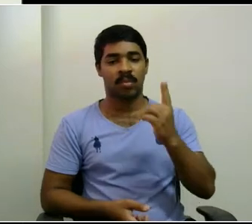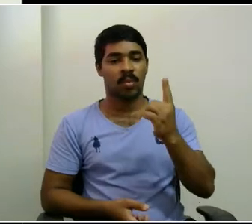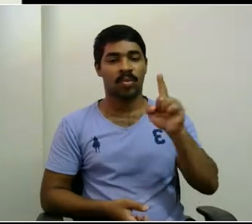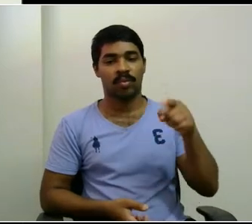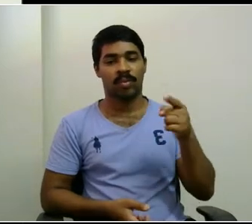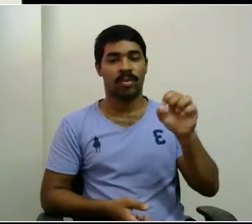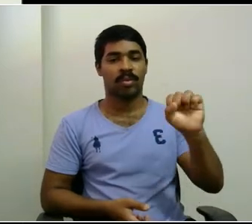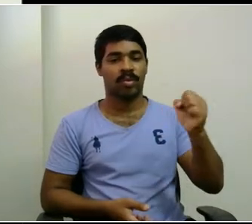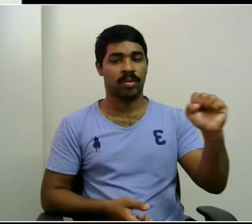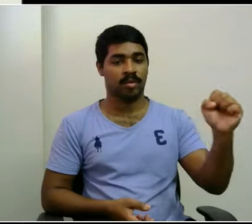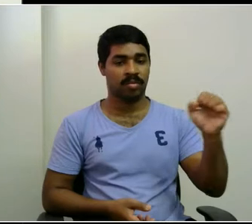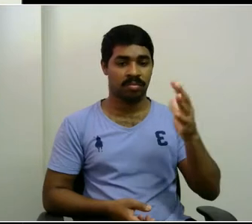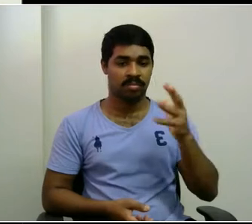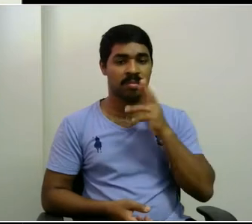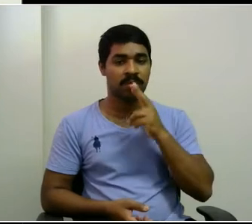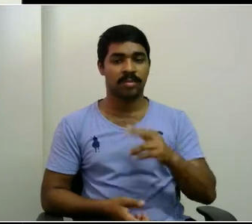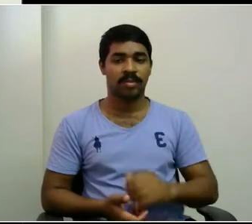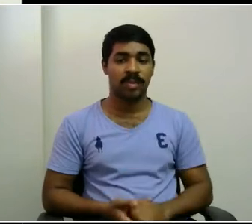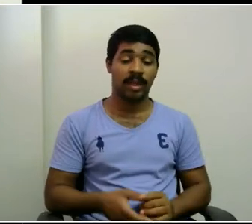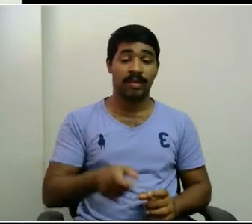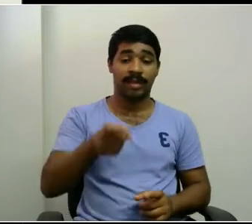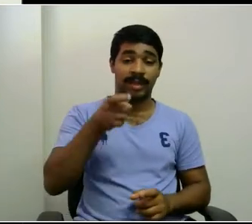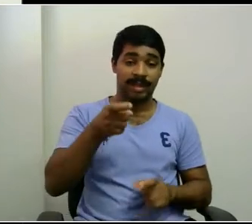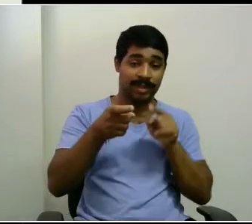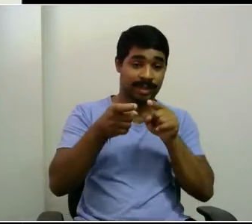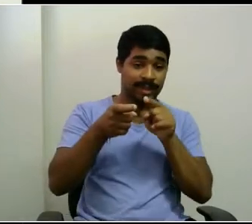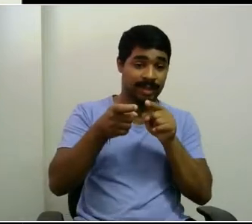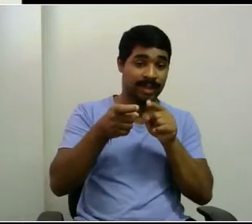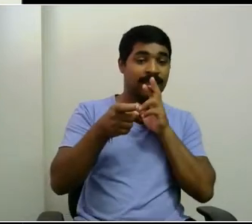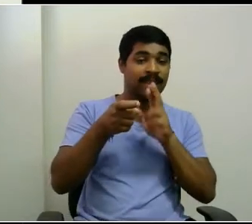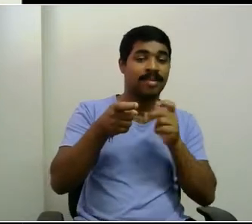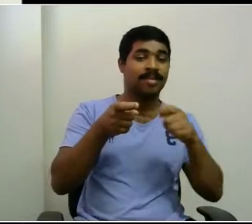Tá? Então, o x ele tem que ser menor que 1,88.